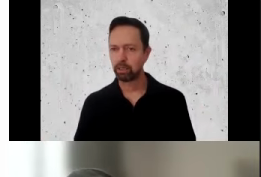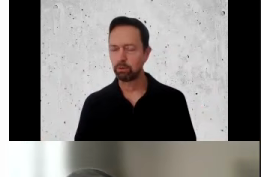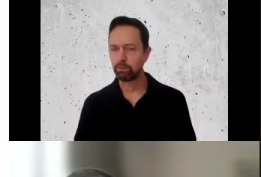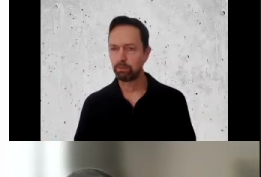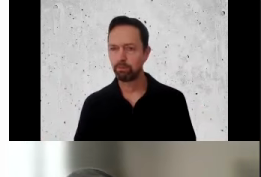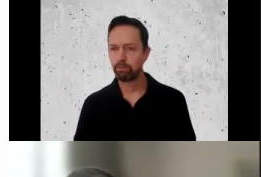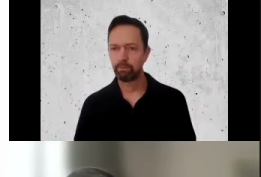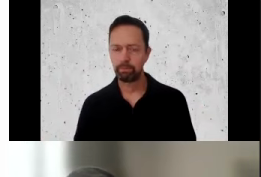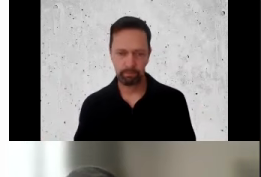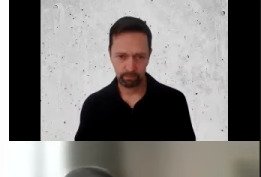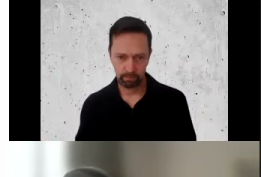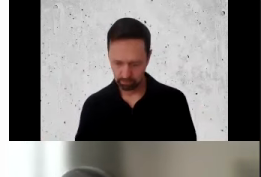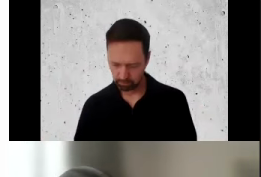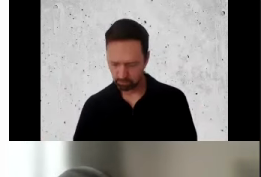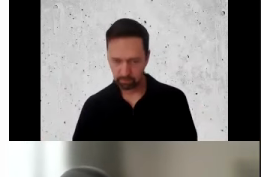produz no mercado.